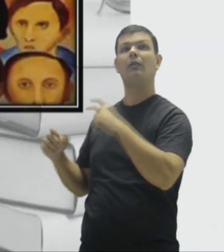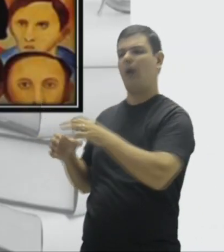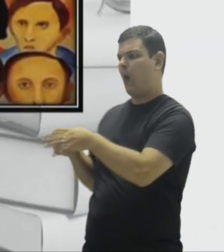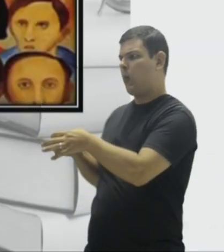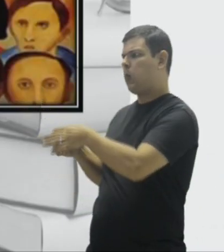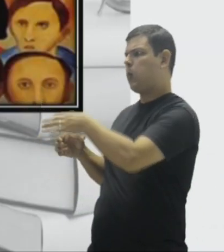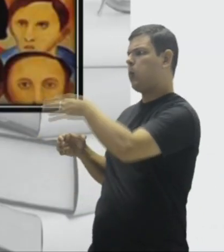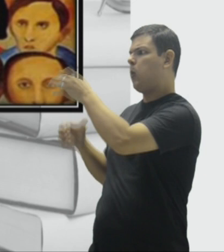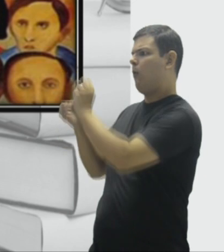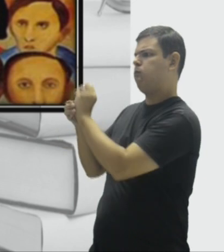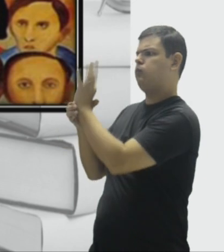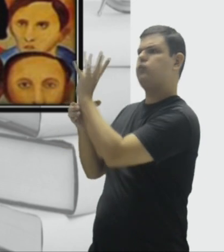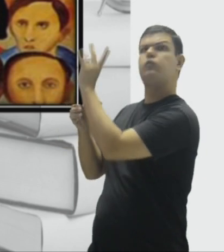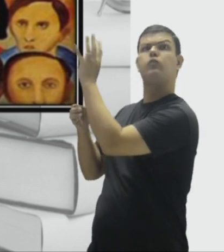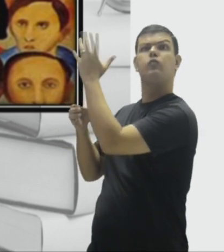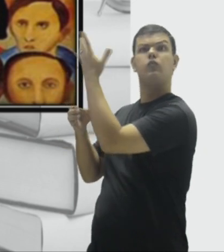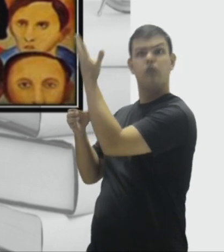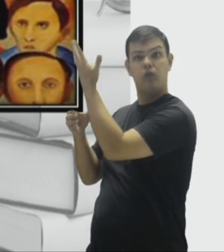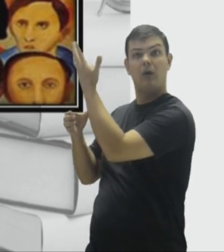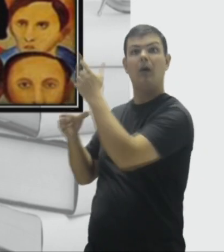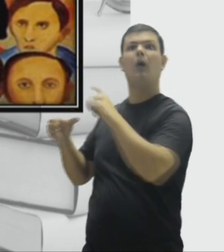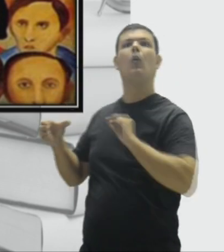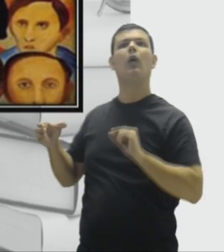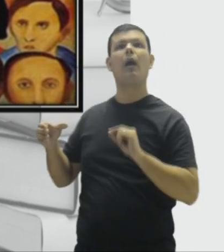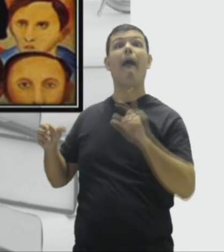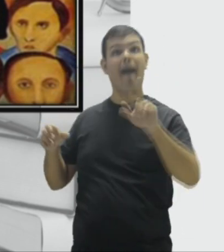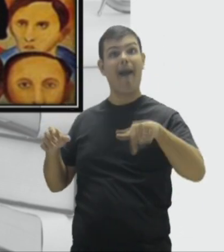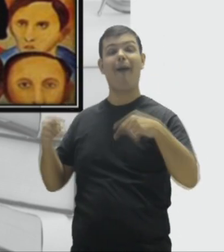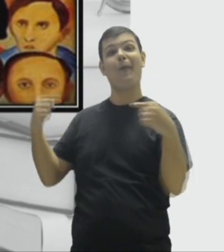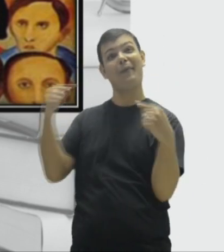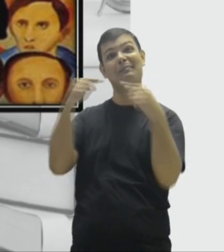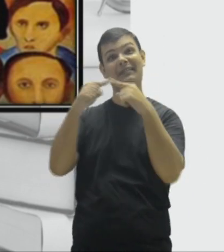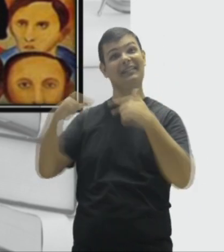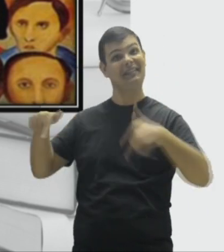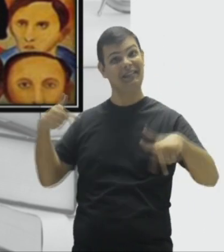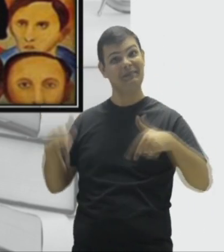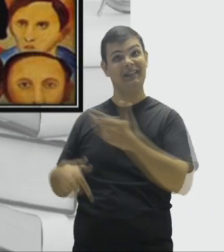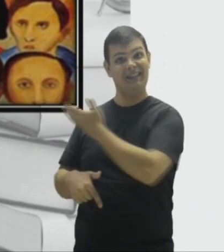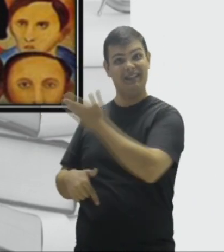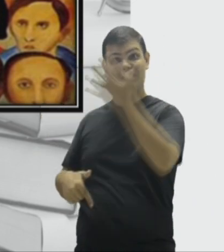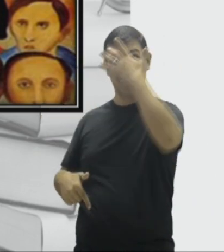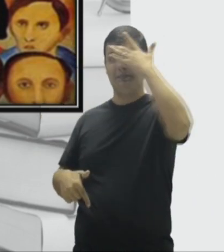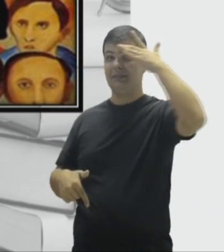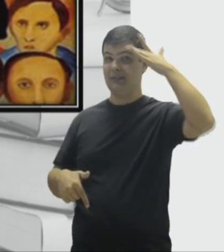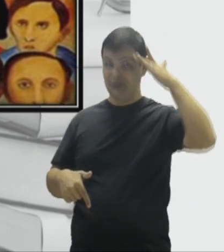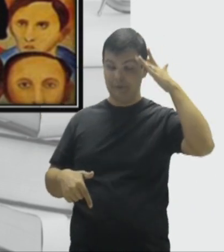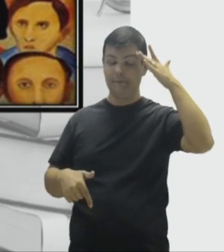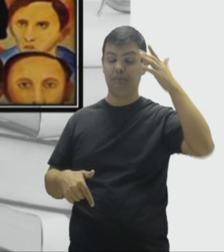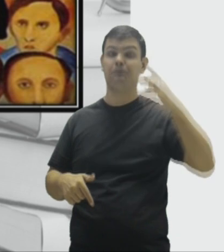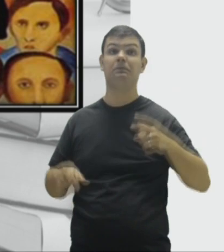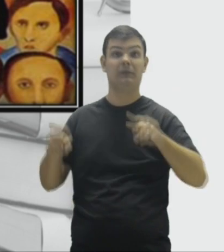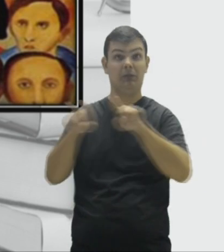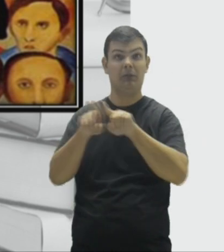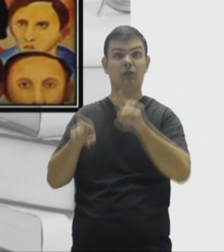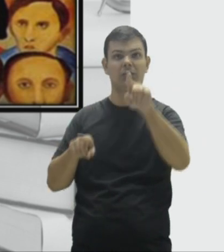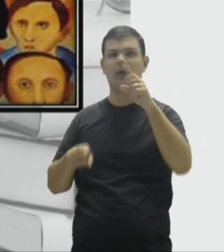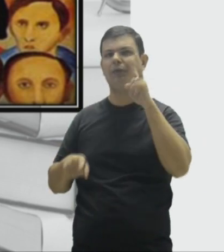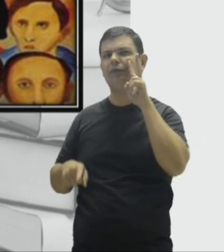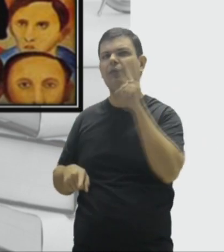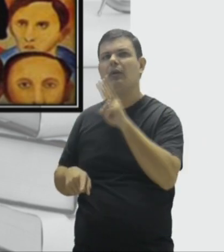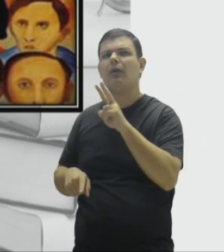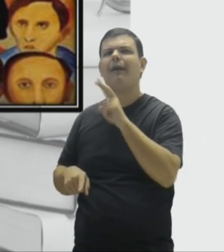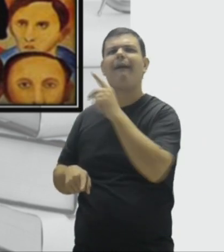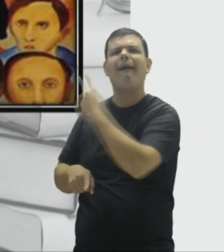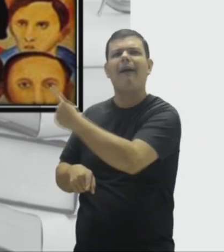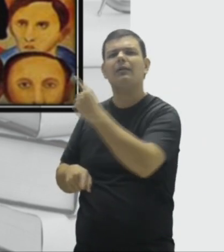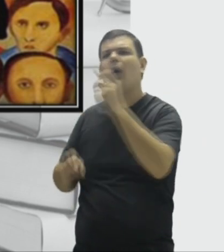chaminés das fábricas, que representam justamente os trabalhadores. E mais, se você olhar com calma, o olhar de